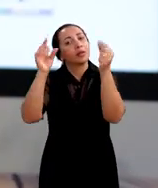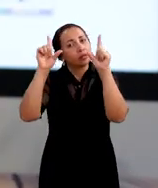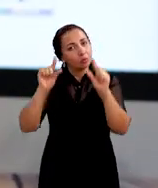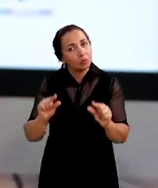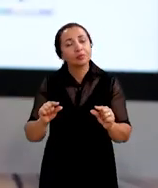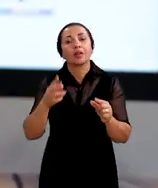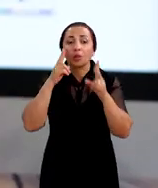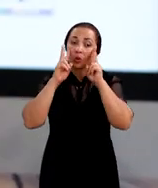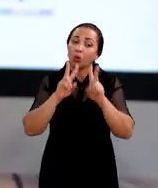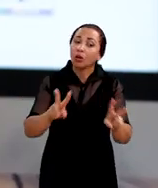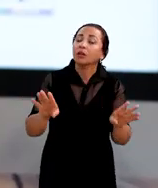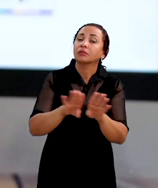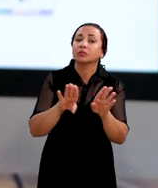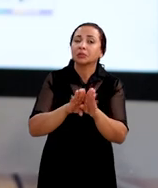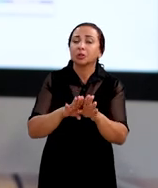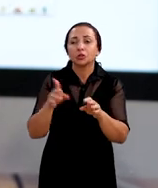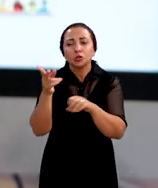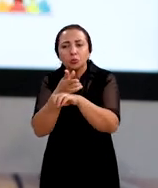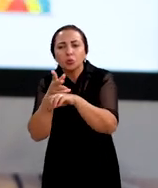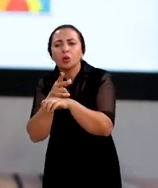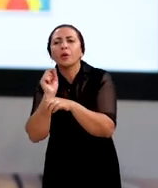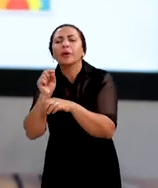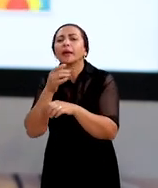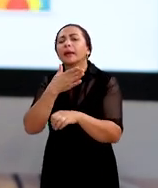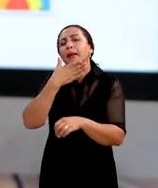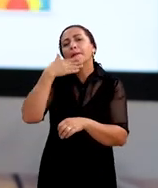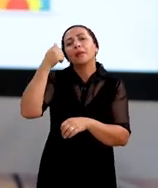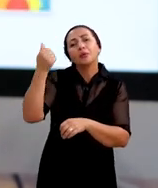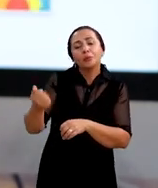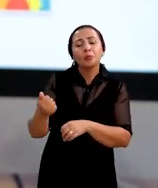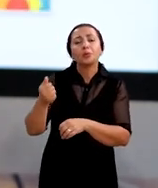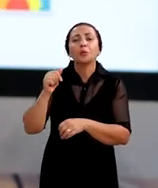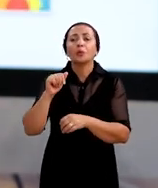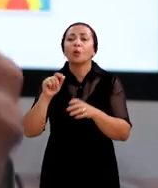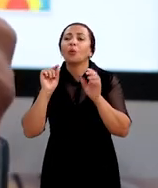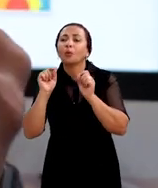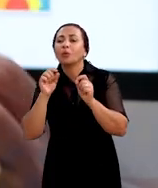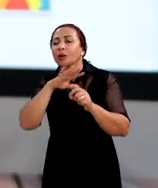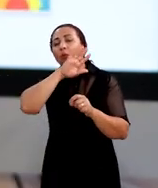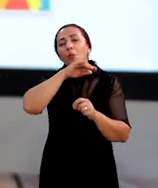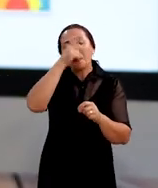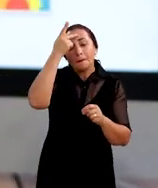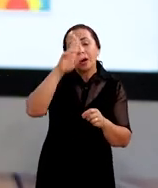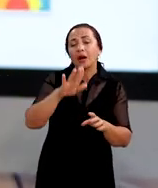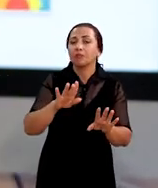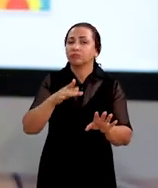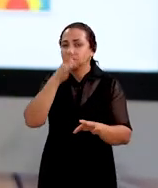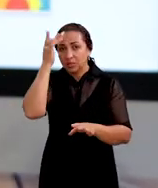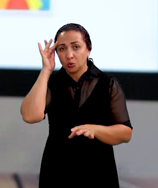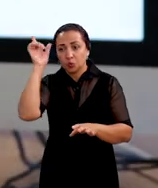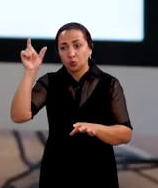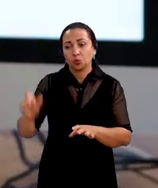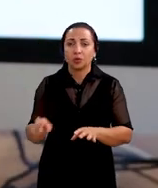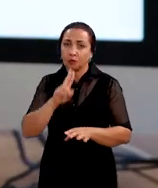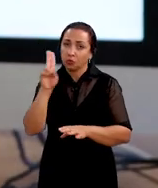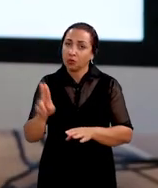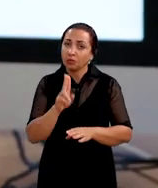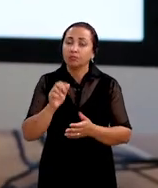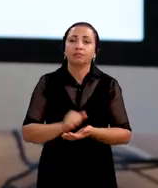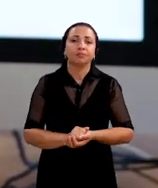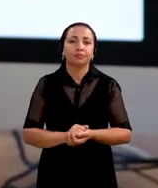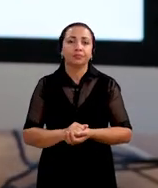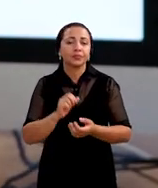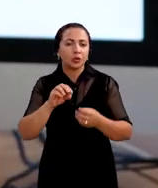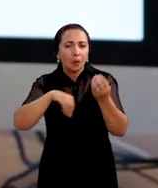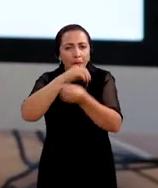baratear o custo, a gente tem um olhar de tentar ver o que é mais cômodo ou menos incômodo para o usuário. Então a gente sempre